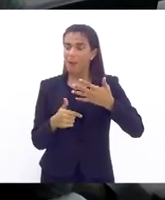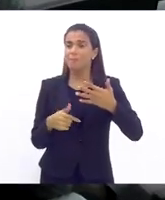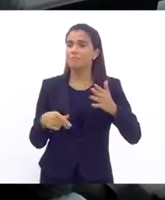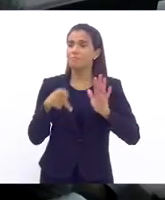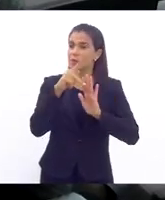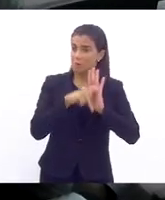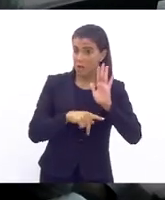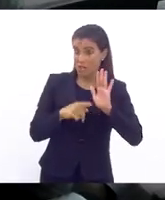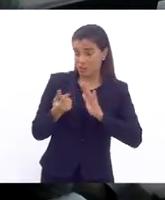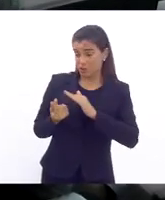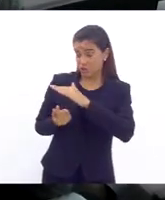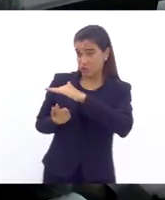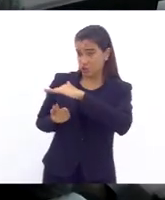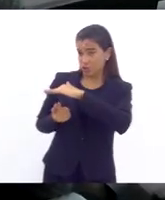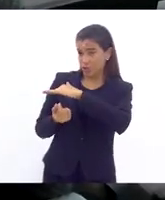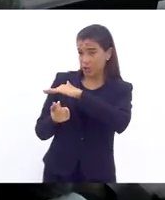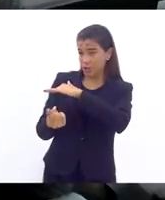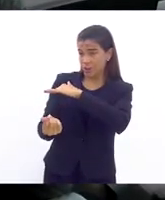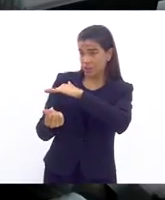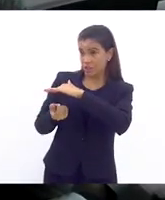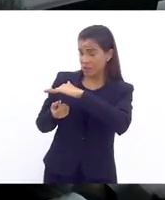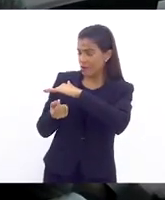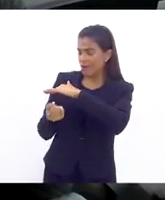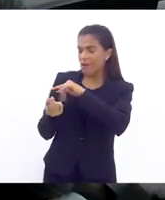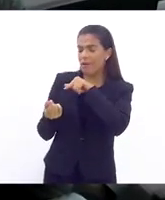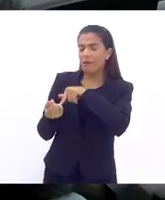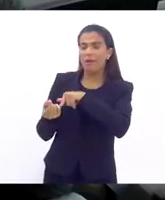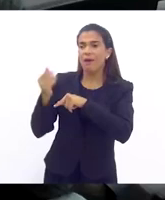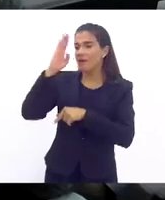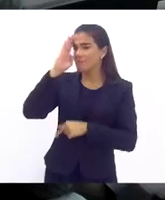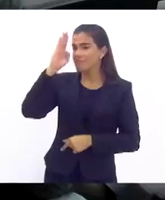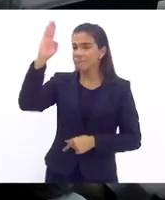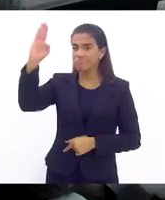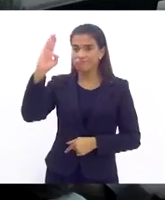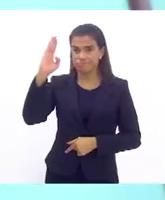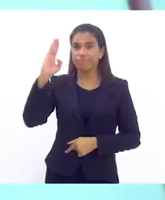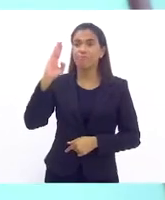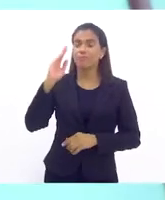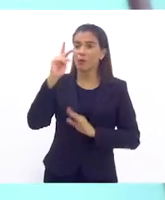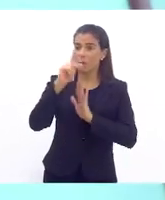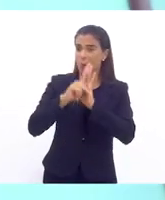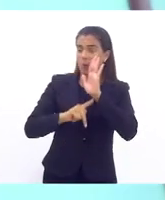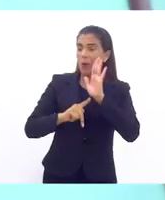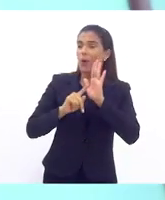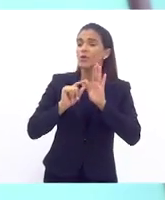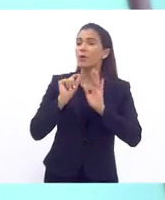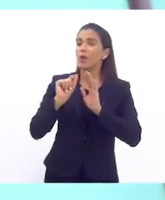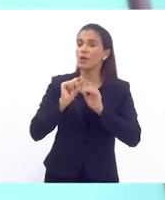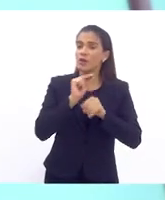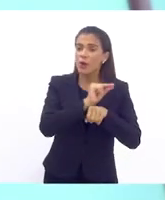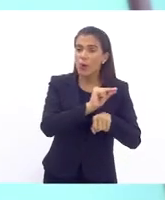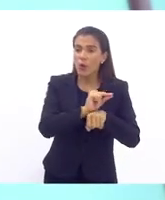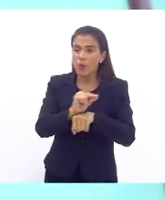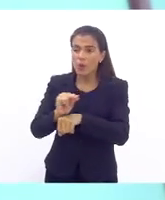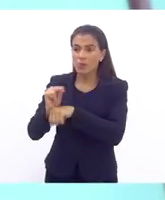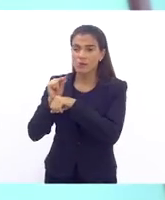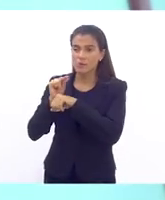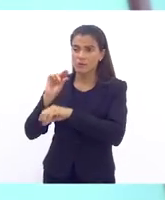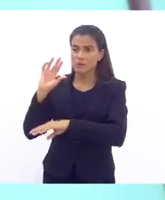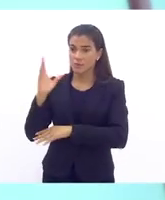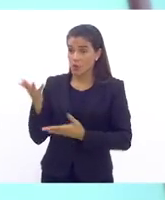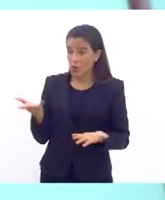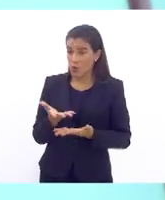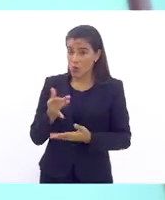esse fundo ele ele é fundamental para o processo pro projeto de conservação o Rio de Janeiro ele